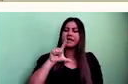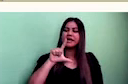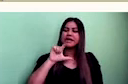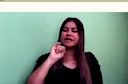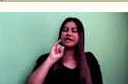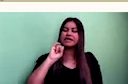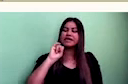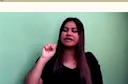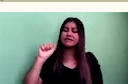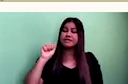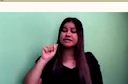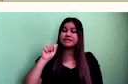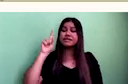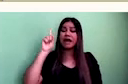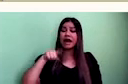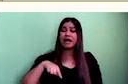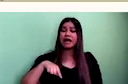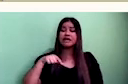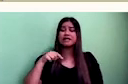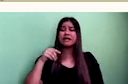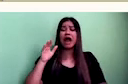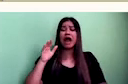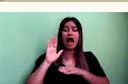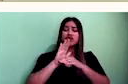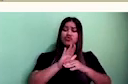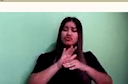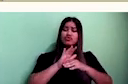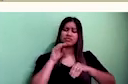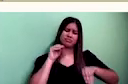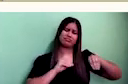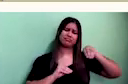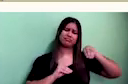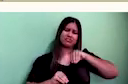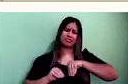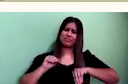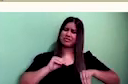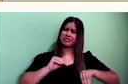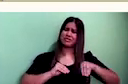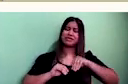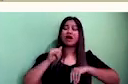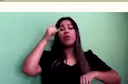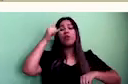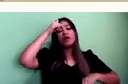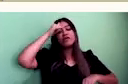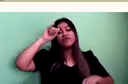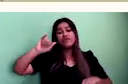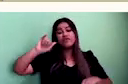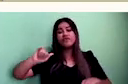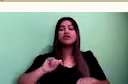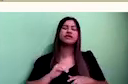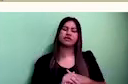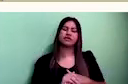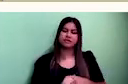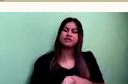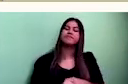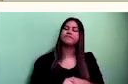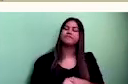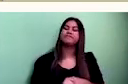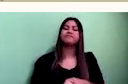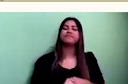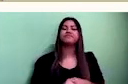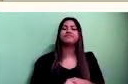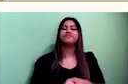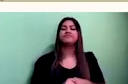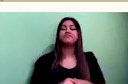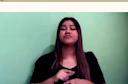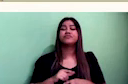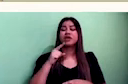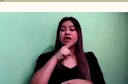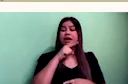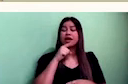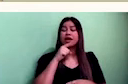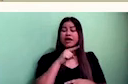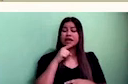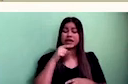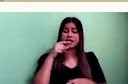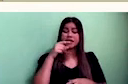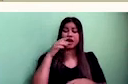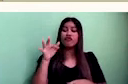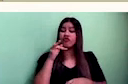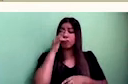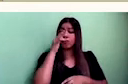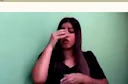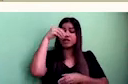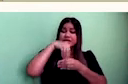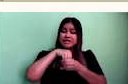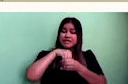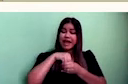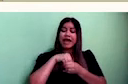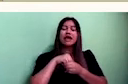Então, ele é um antidepressivo, é considerado que existem substâncias com poder sedativo, tá? Então, ele trabalha essa